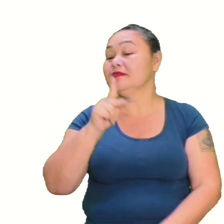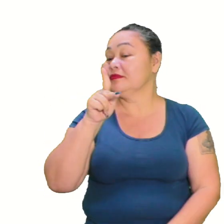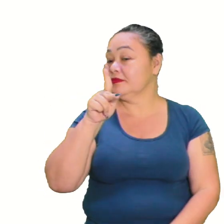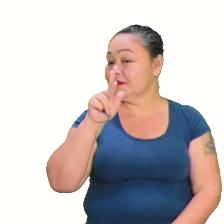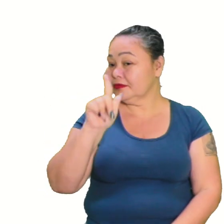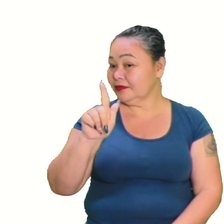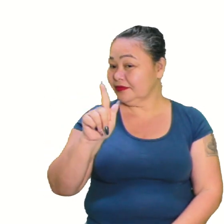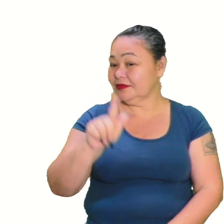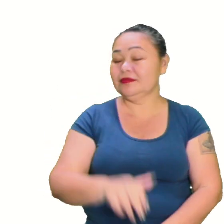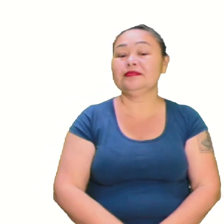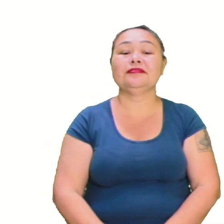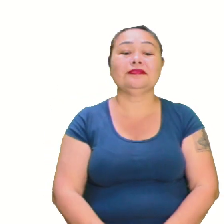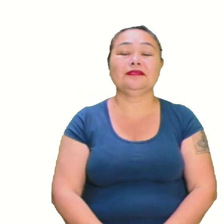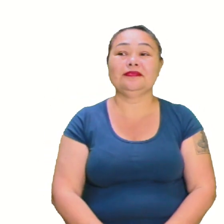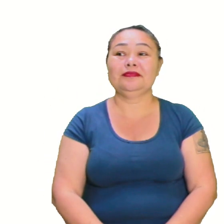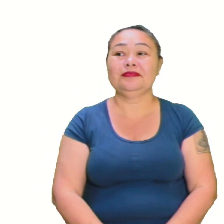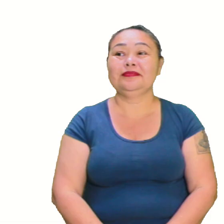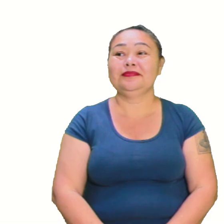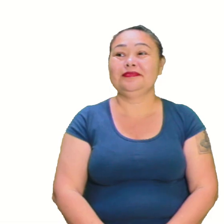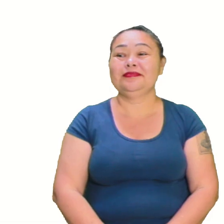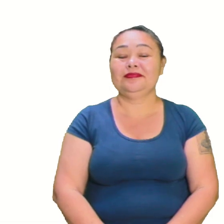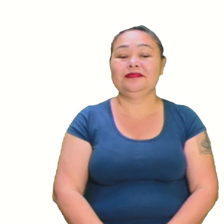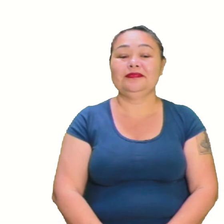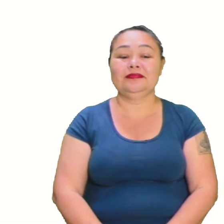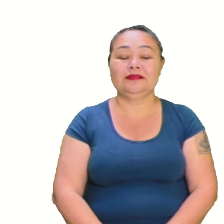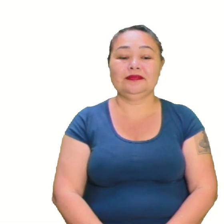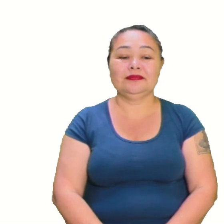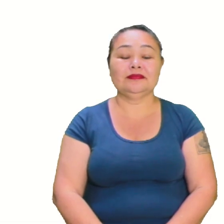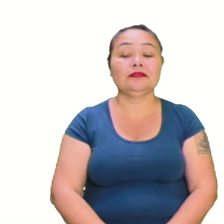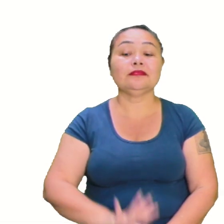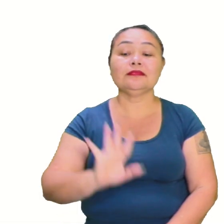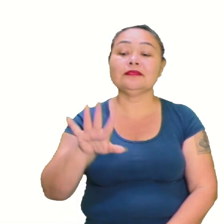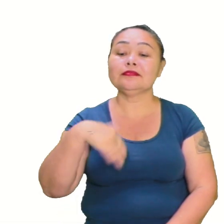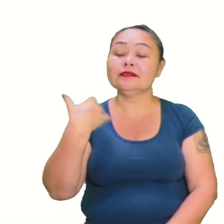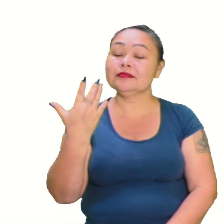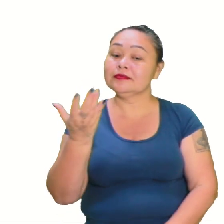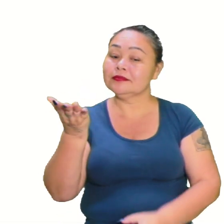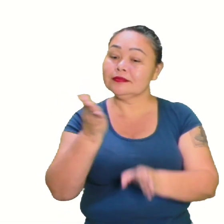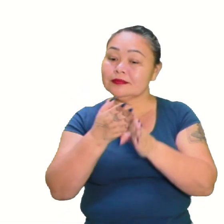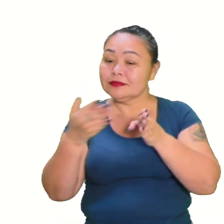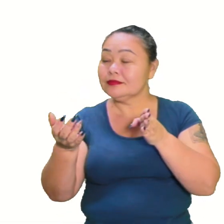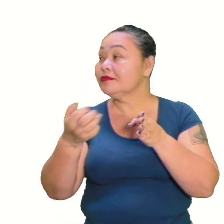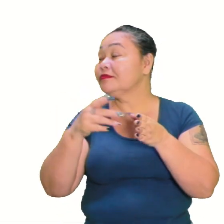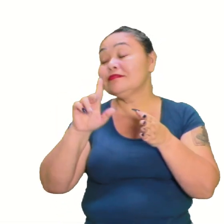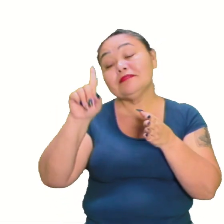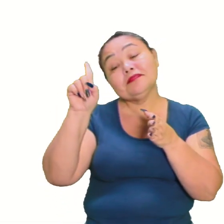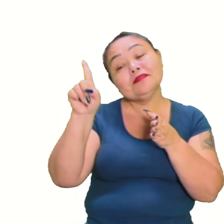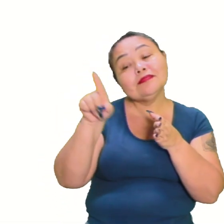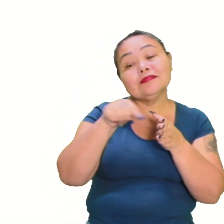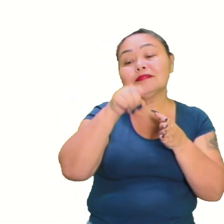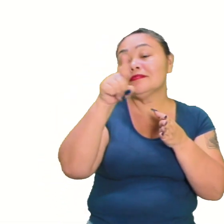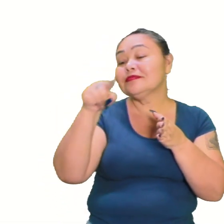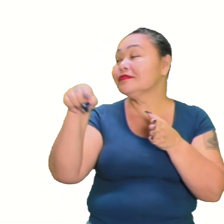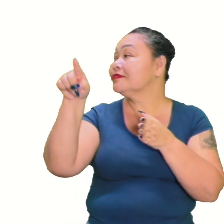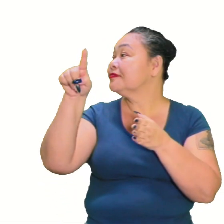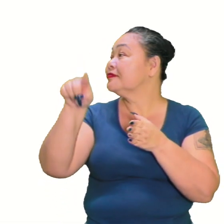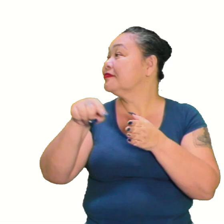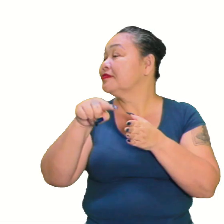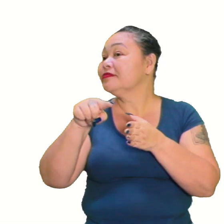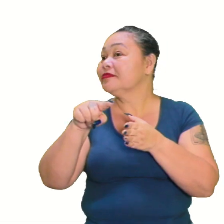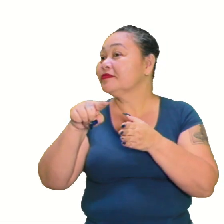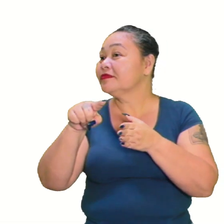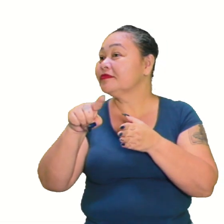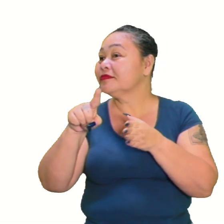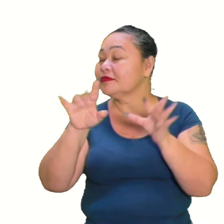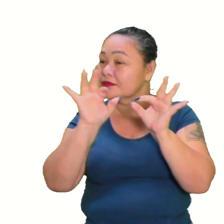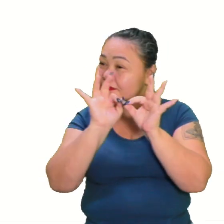PG. Lembra? O infinito. Quais números racionais estão nesse intervalo? Infinitos números racionais. Como é que a gente